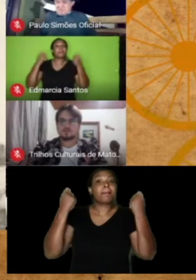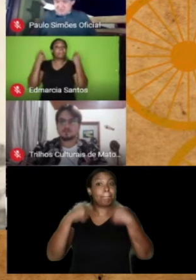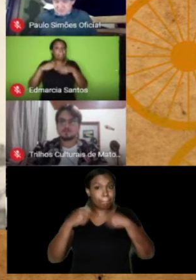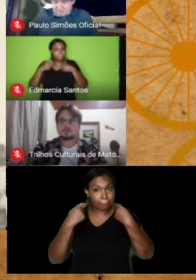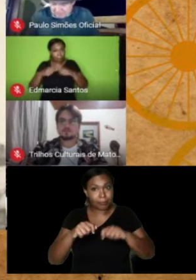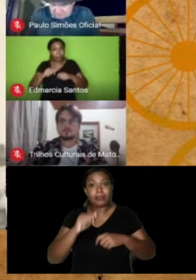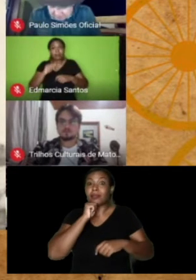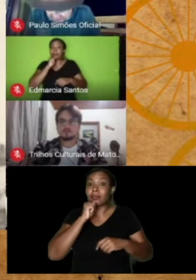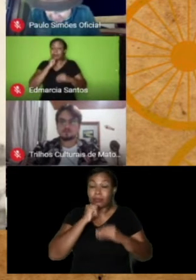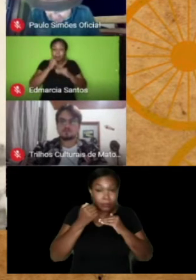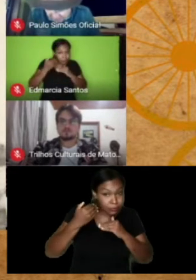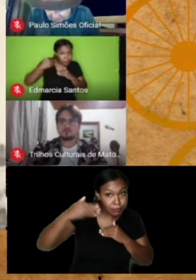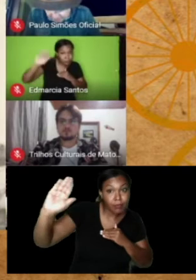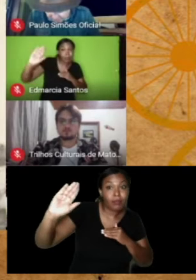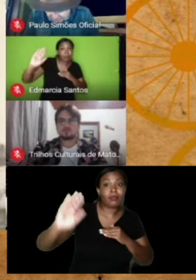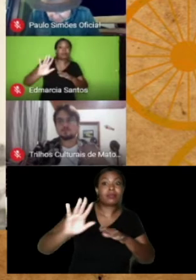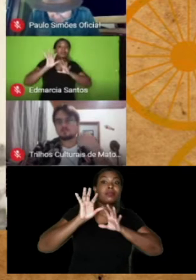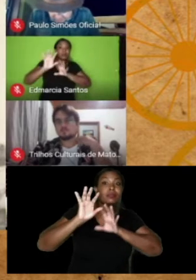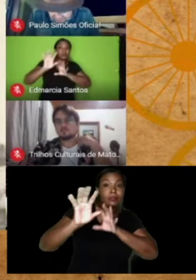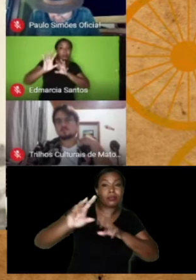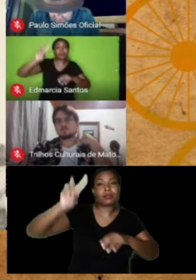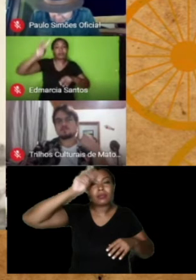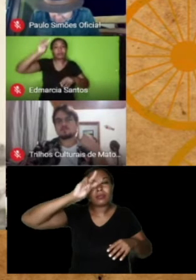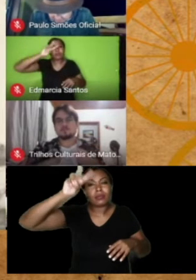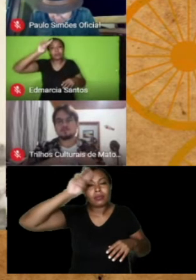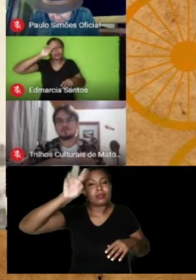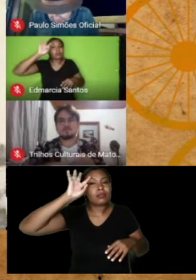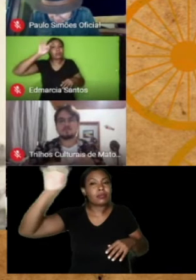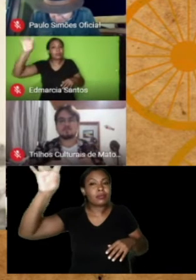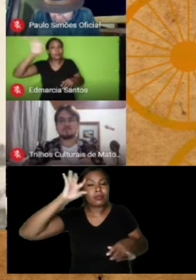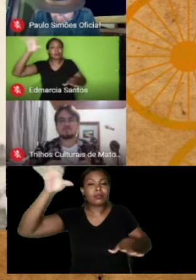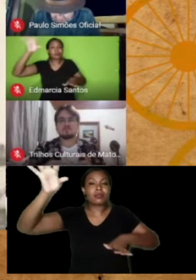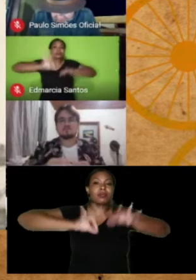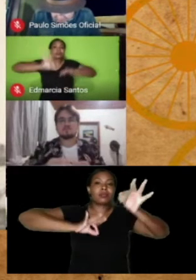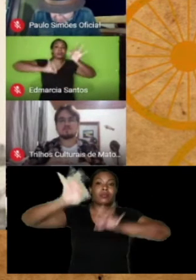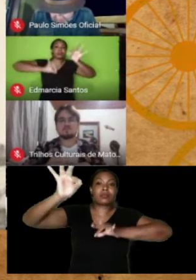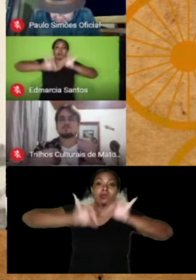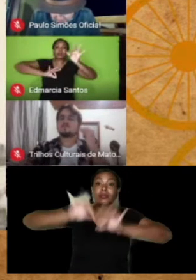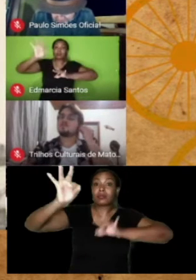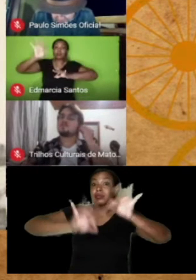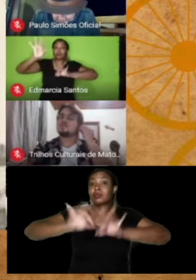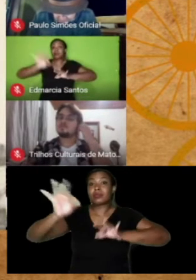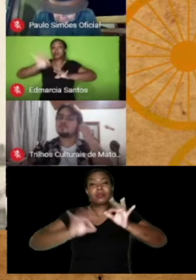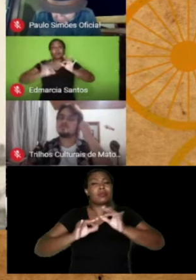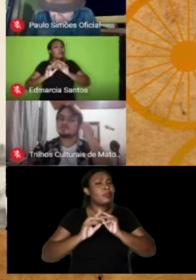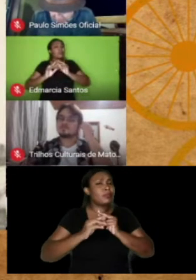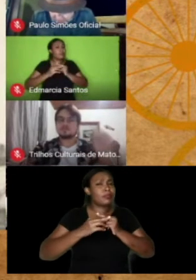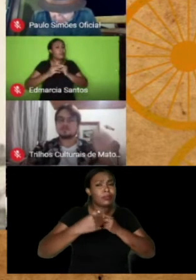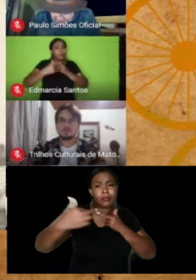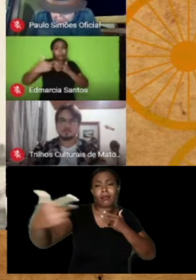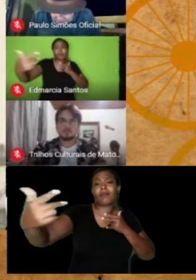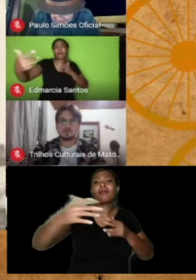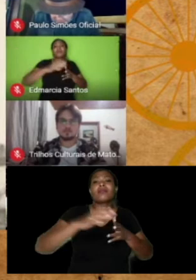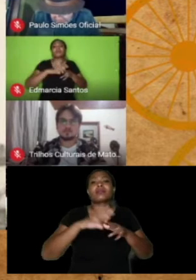de mais, né? A preservação dessa memória, serviços que são imensuráveis, né? Como o